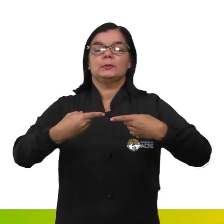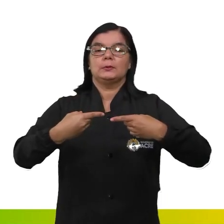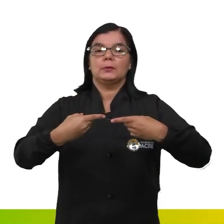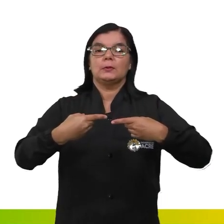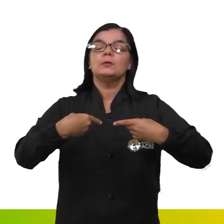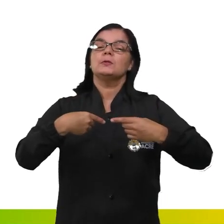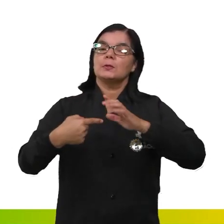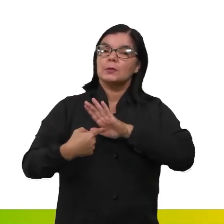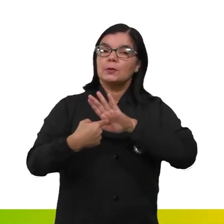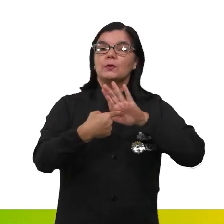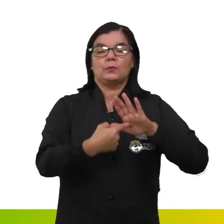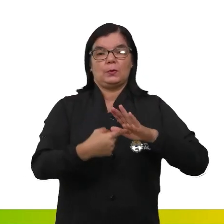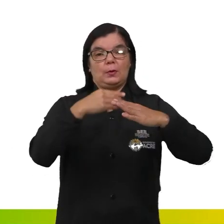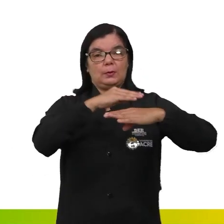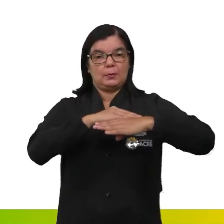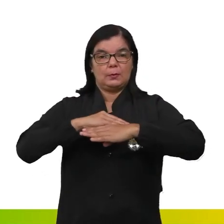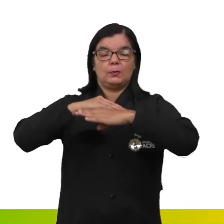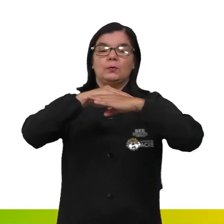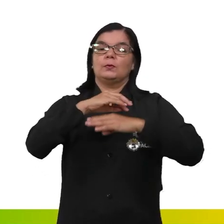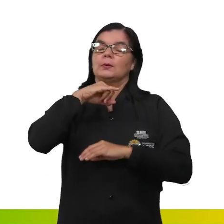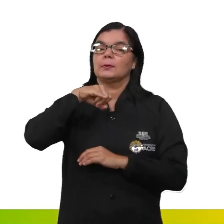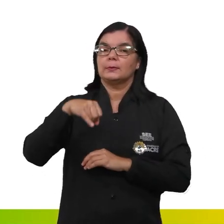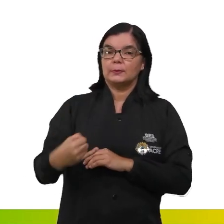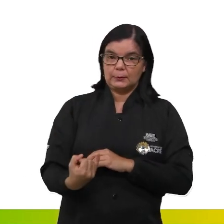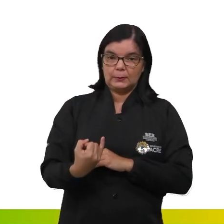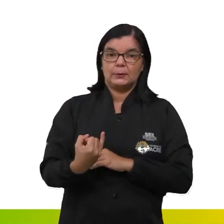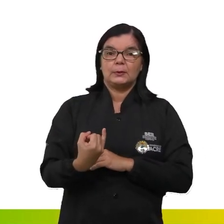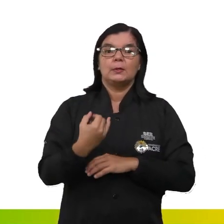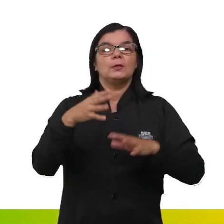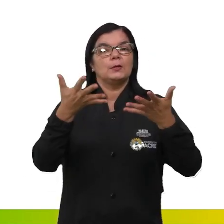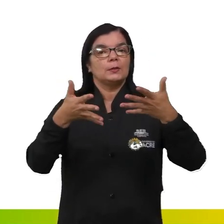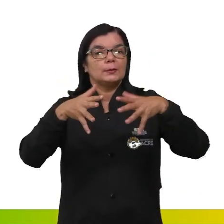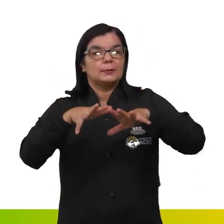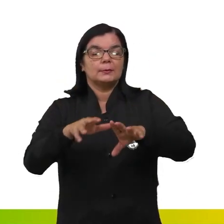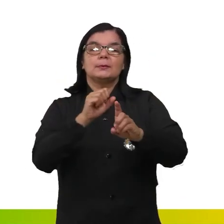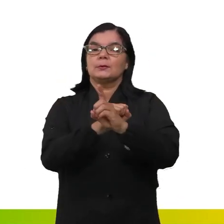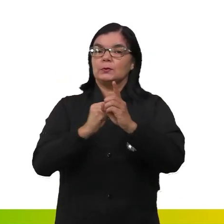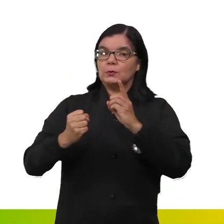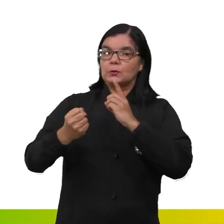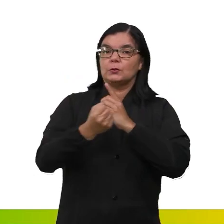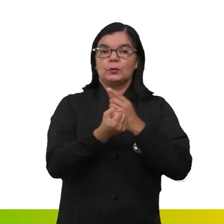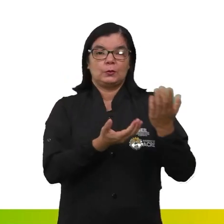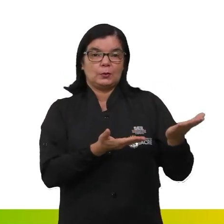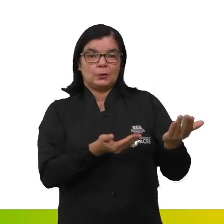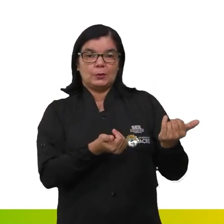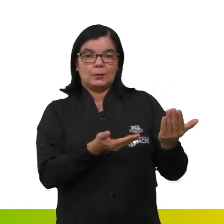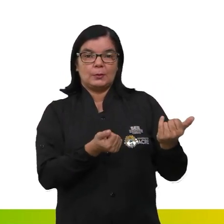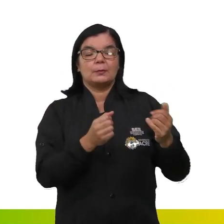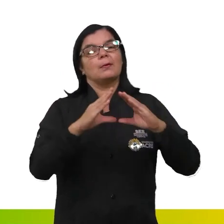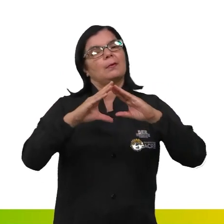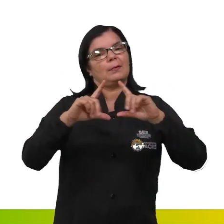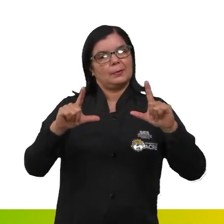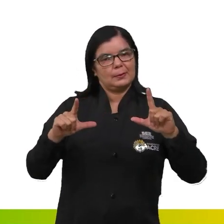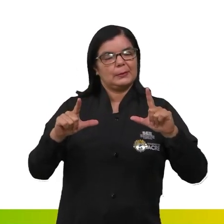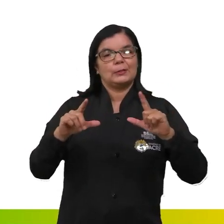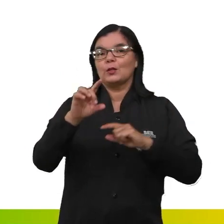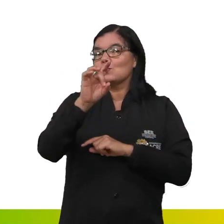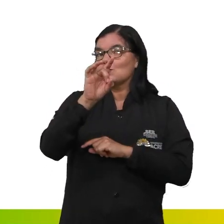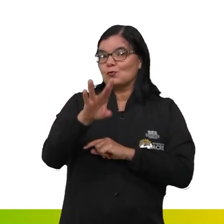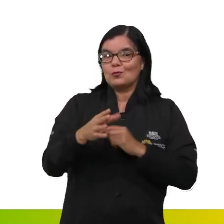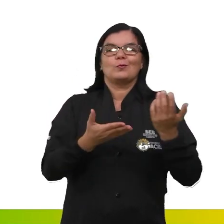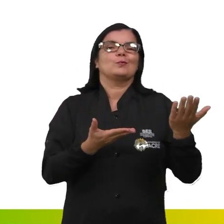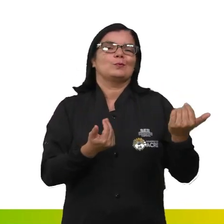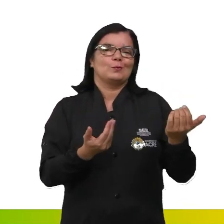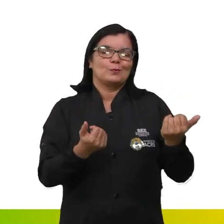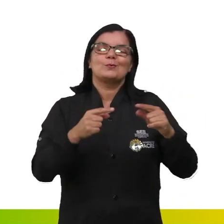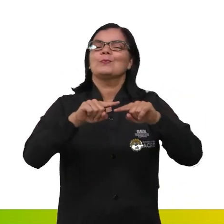que promovam a igualdade de oportunidades e a inclusão social de jovens. É claro que não apenas dos